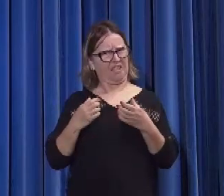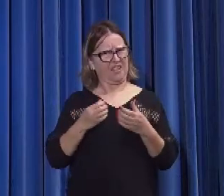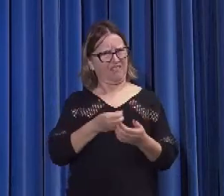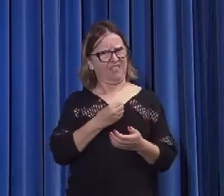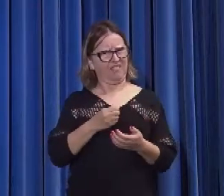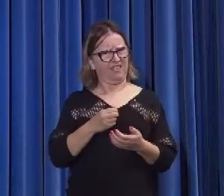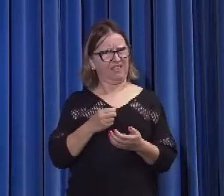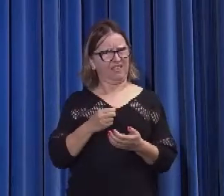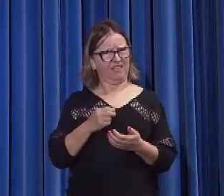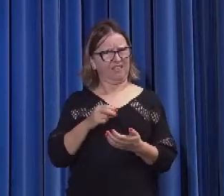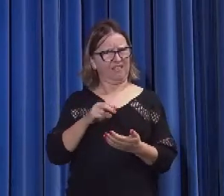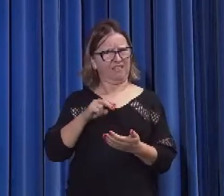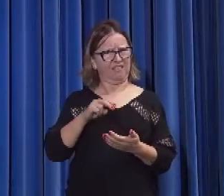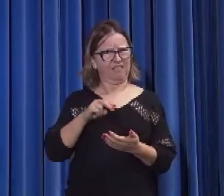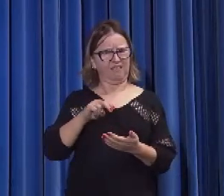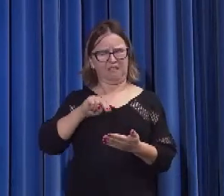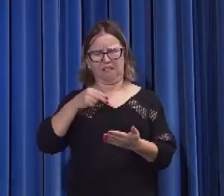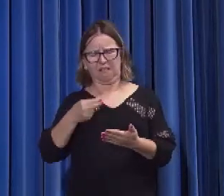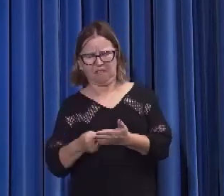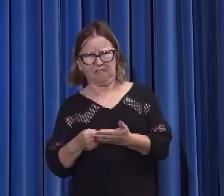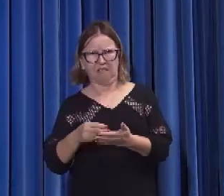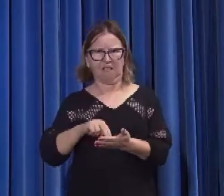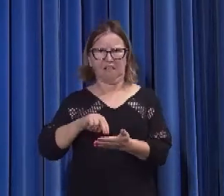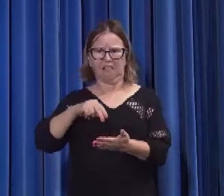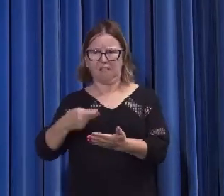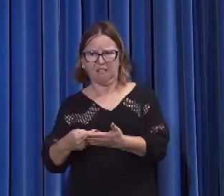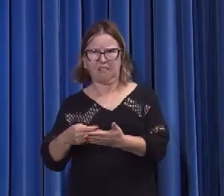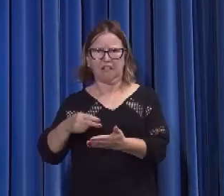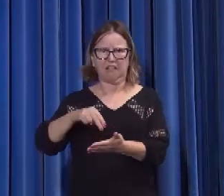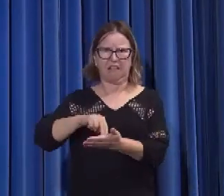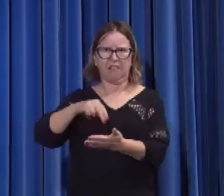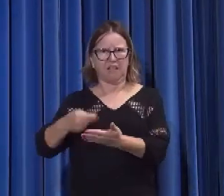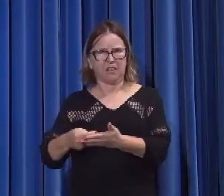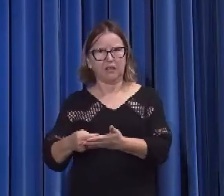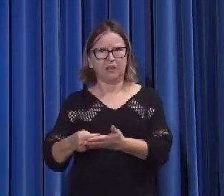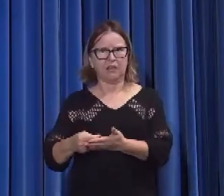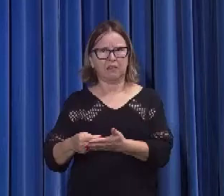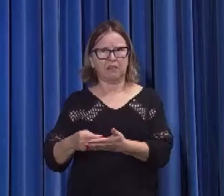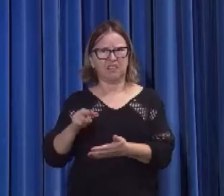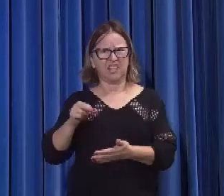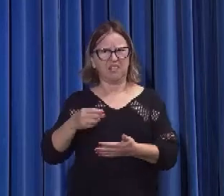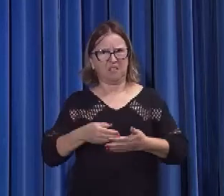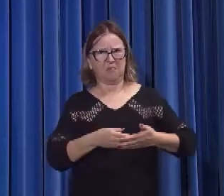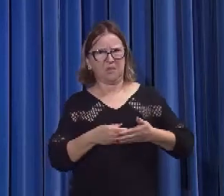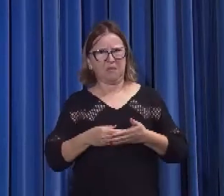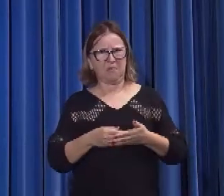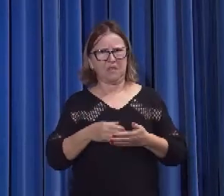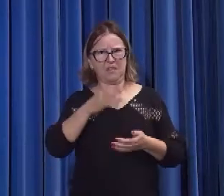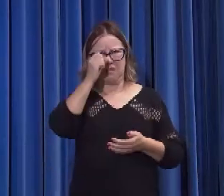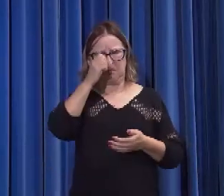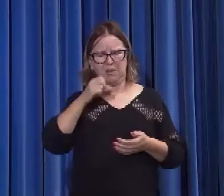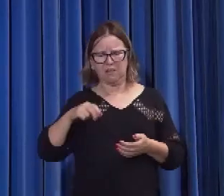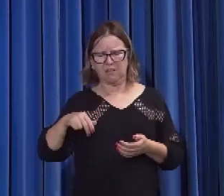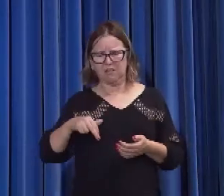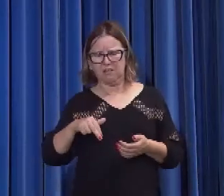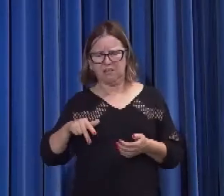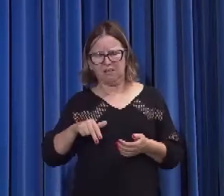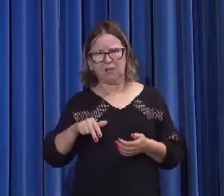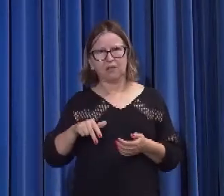um bebezinho que está aprendendo a andar? Ou eu quero ter uma estabilidade?